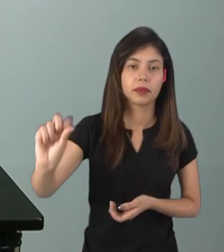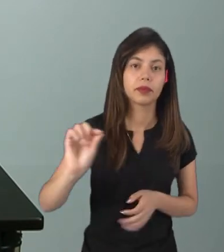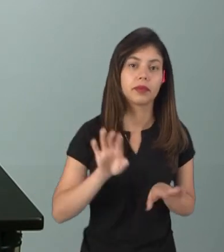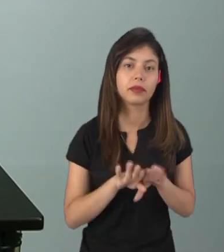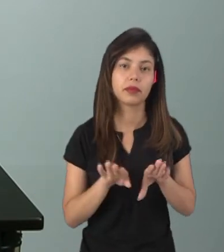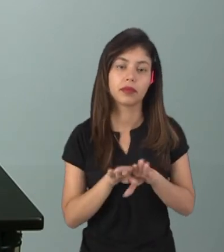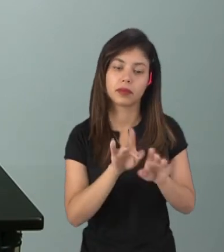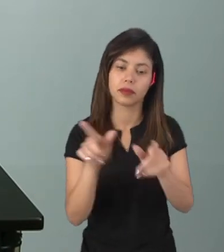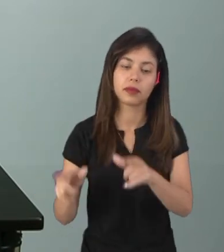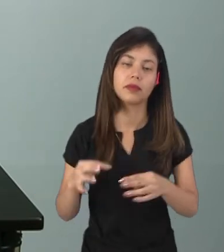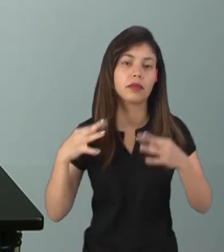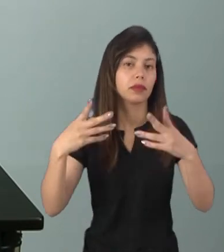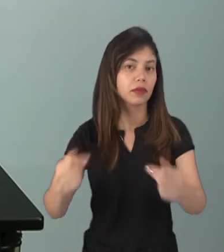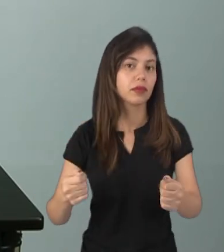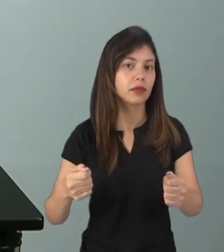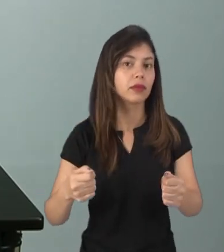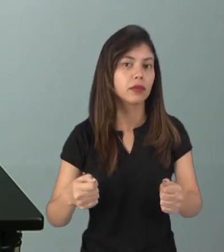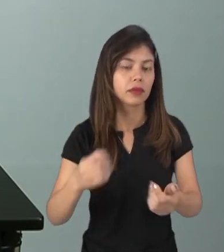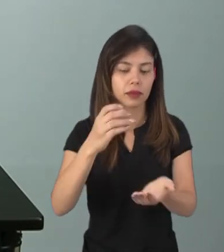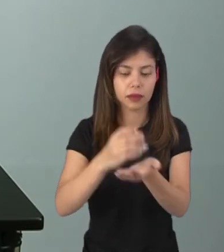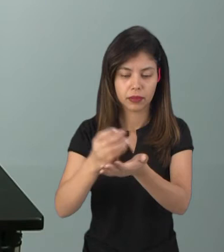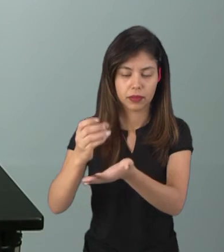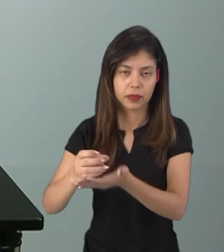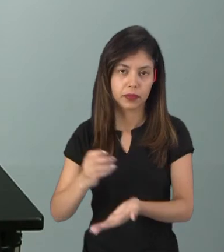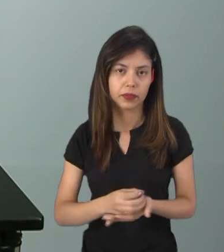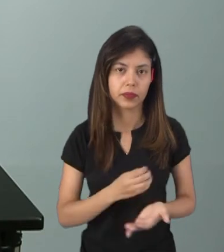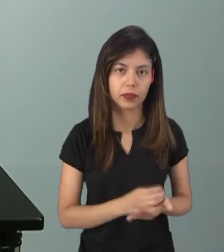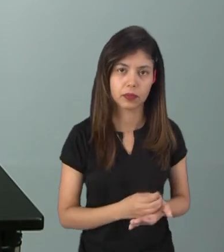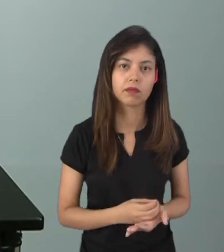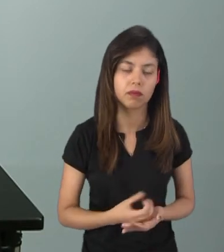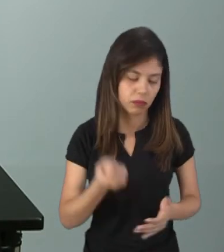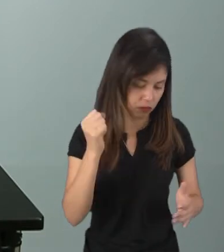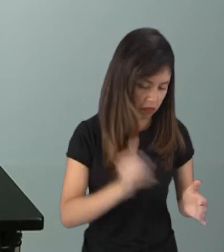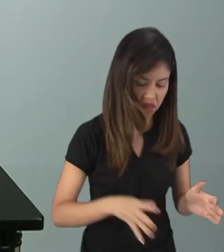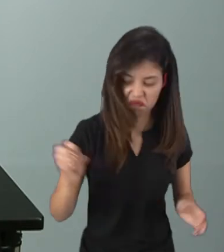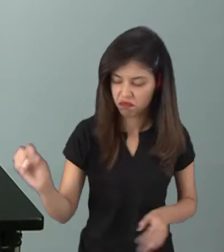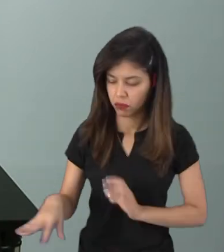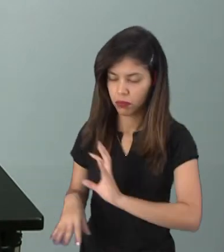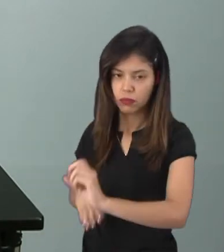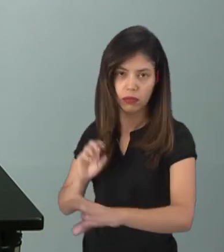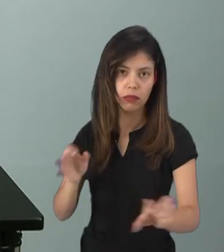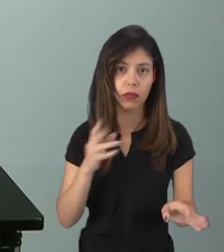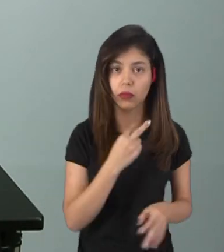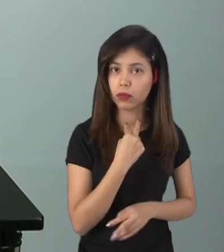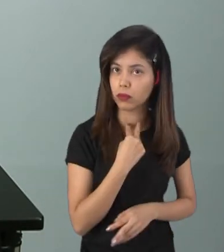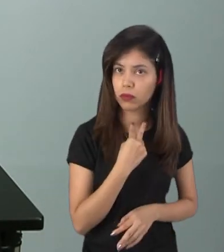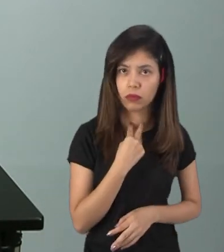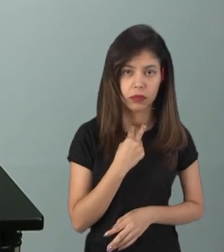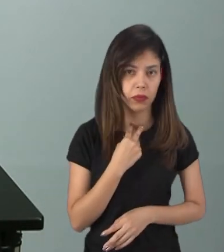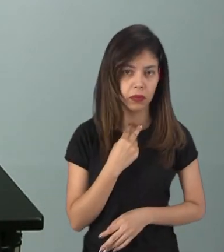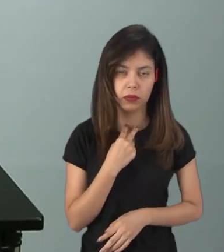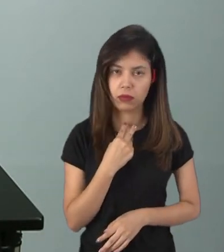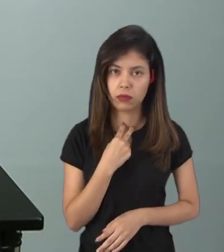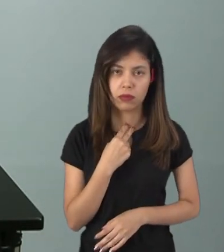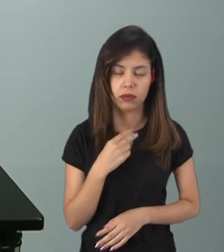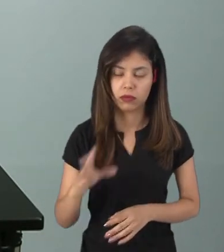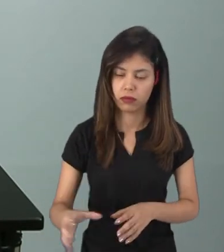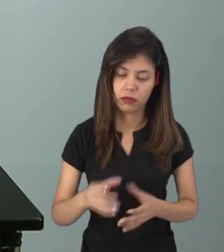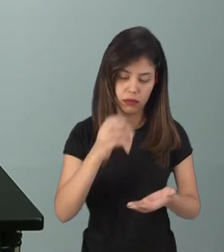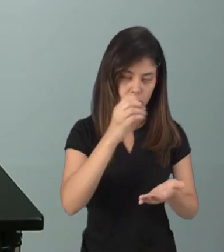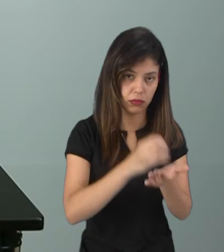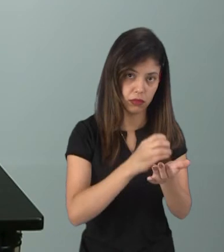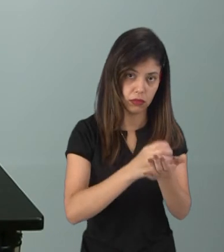ambiente desse e deixar todos os meus copos descartáveis que eu deixei lá, né? Eu não posso deixar lá, né, esses